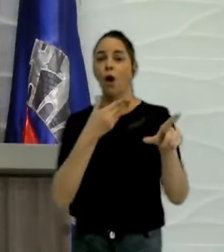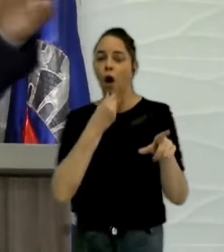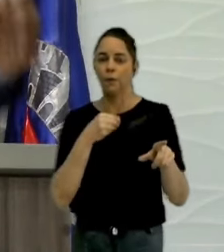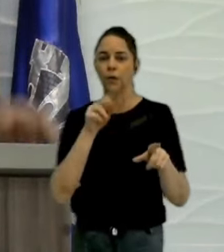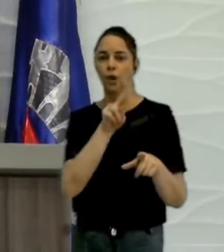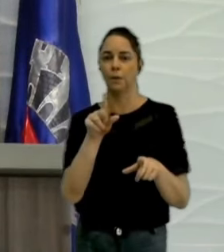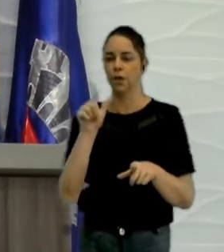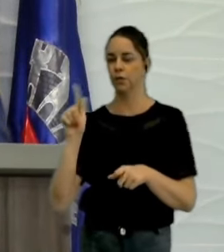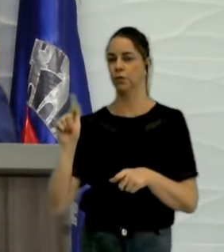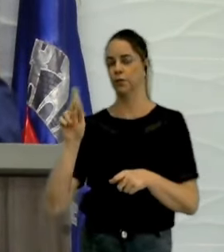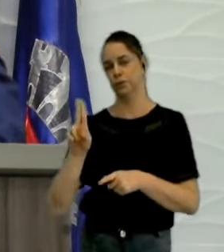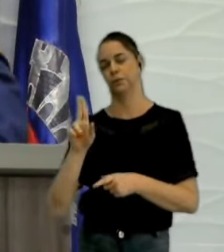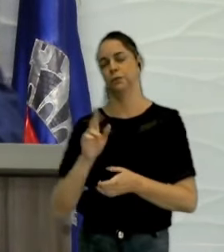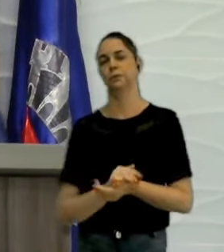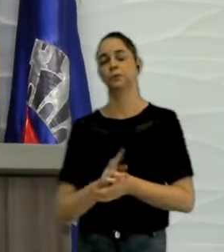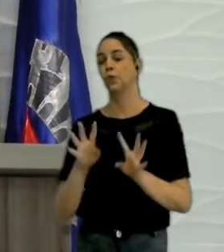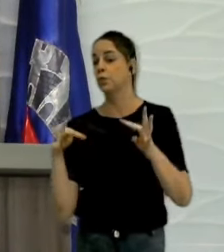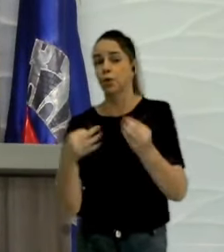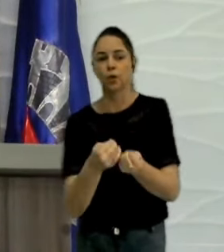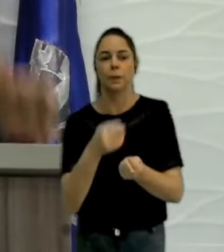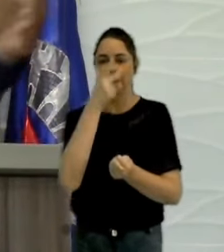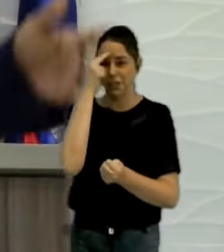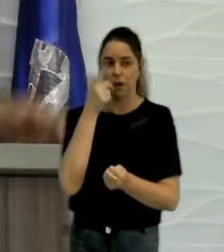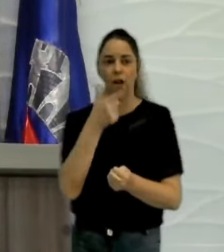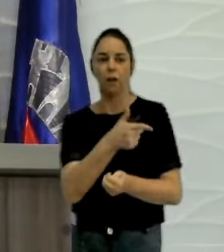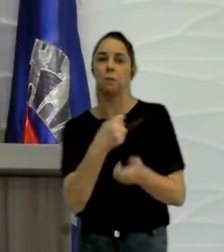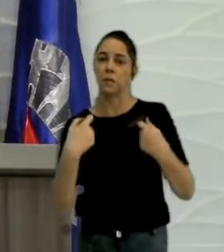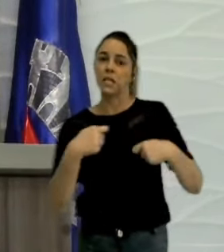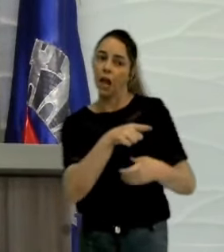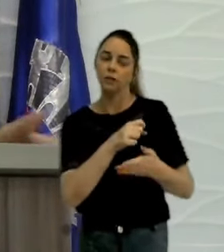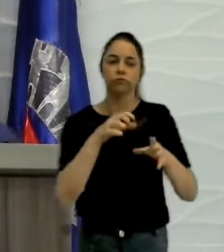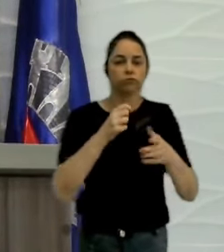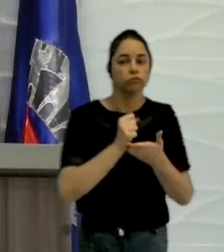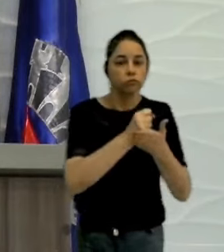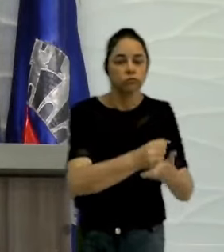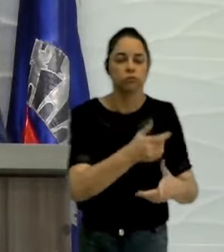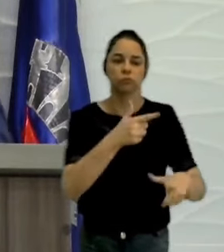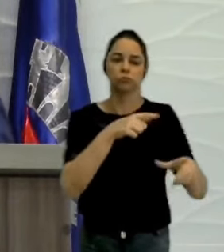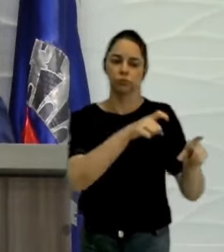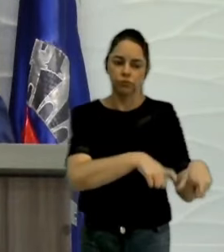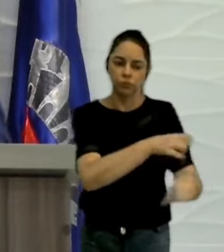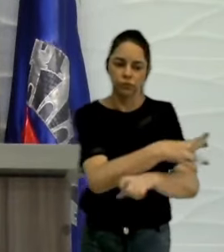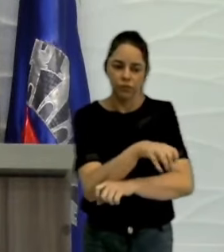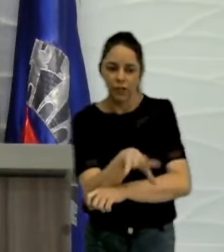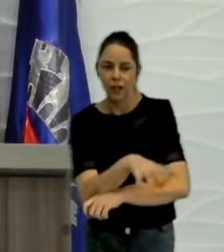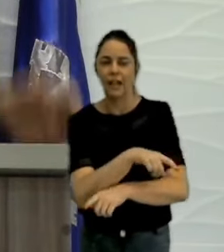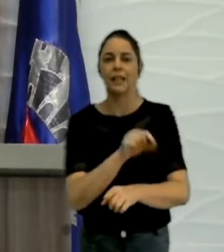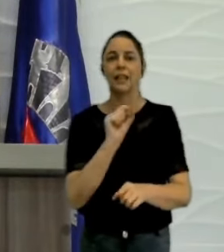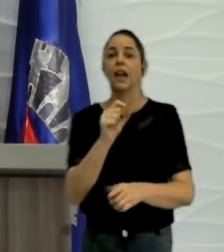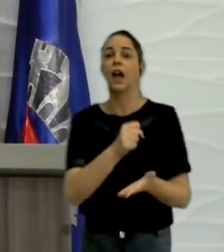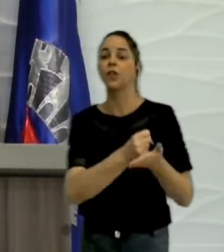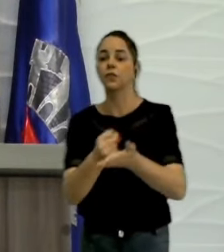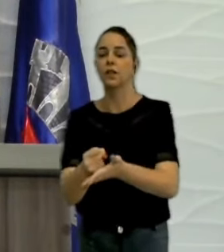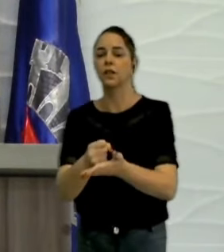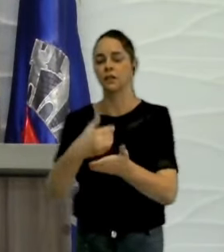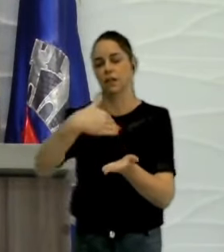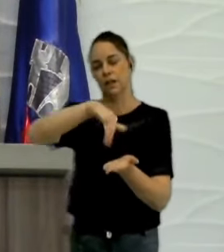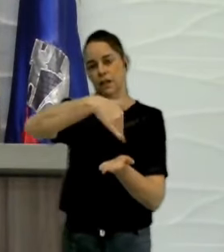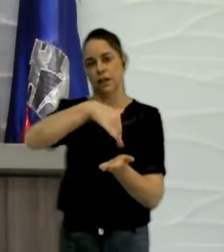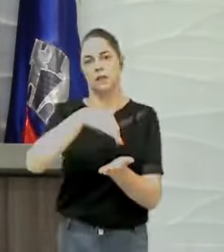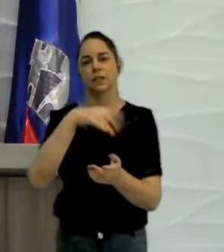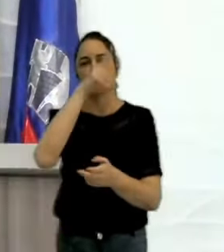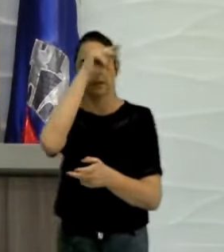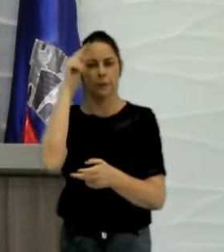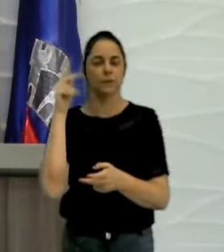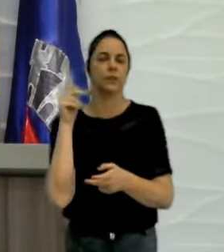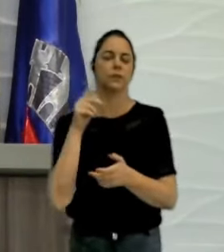terra, para todo mundo aí no Tamanduá, tudo isso com apoio da Secretaria Municipal e da